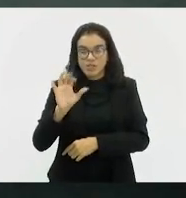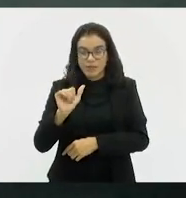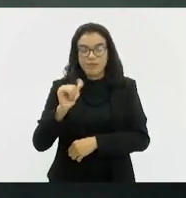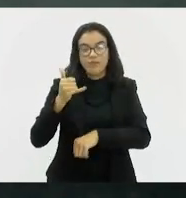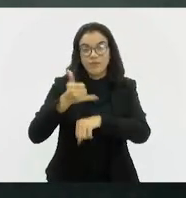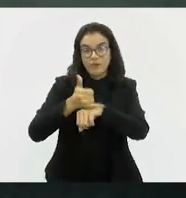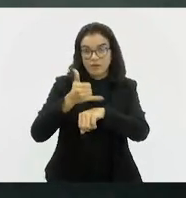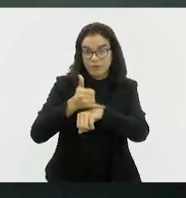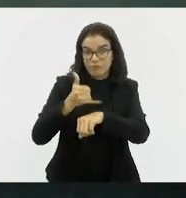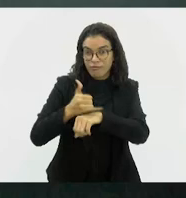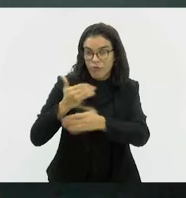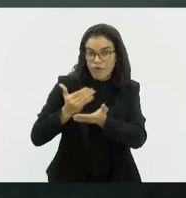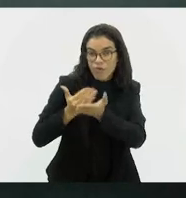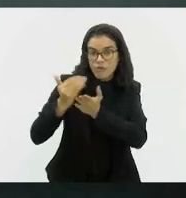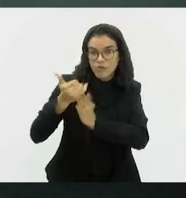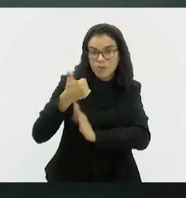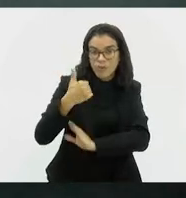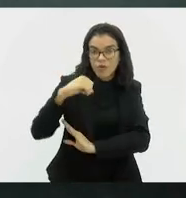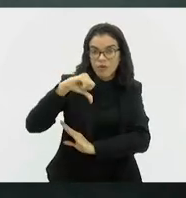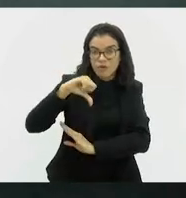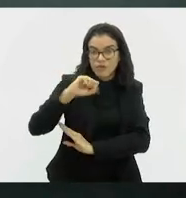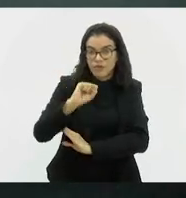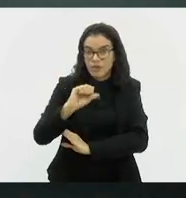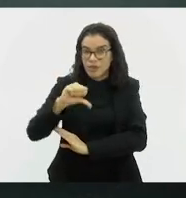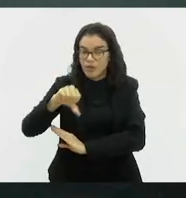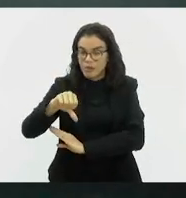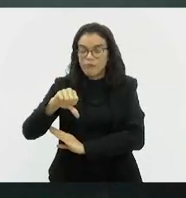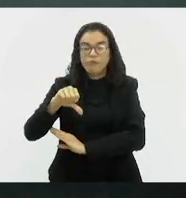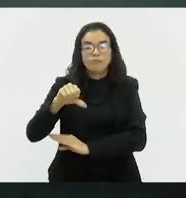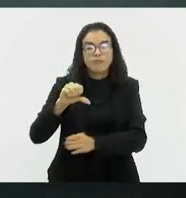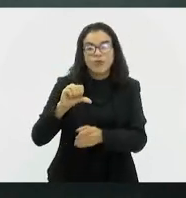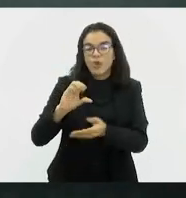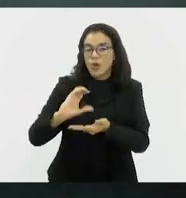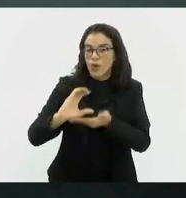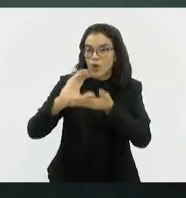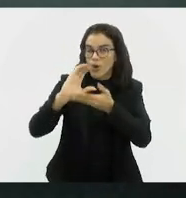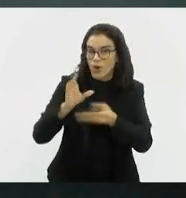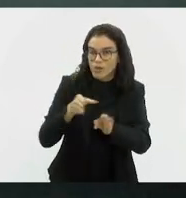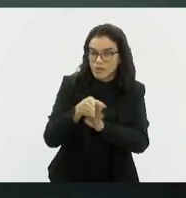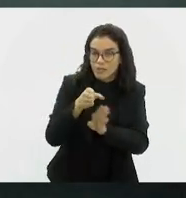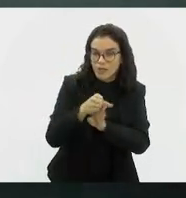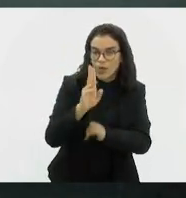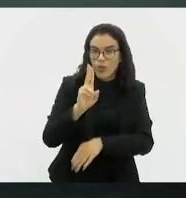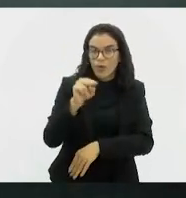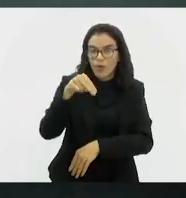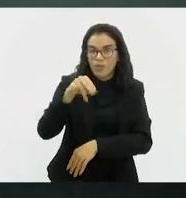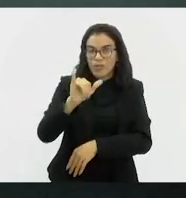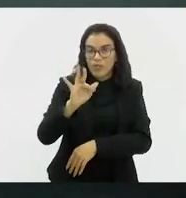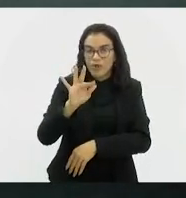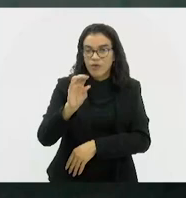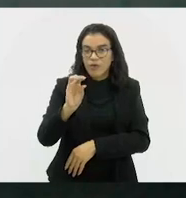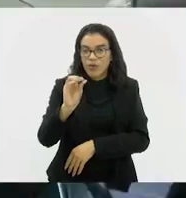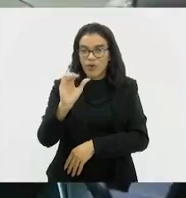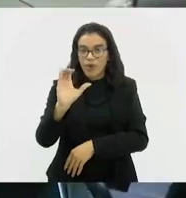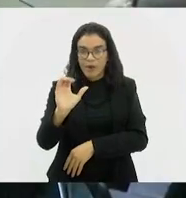desde 1989, conselheiro suplente do Unifoa. Com a palavra. Doutor, pode subir